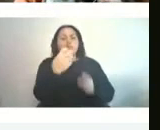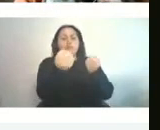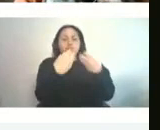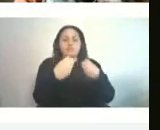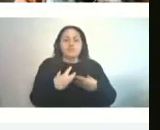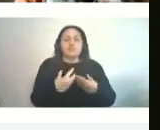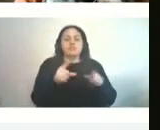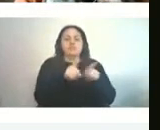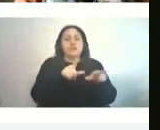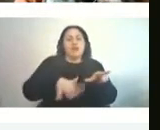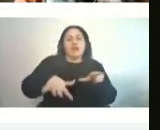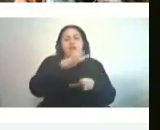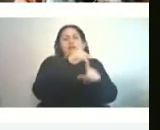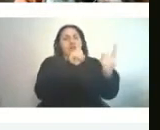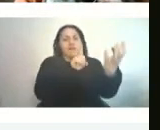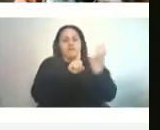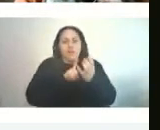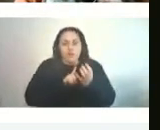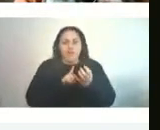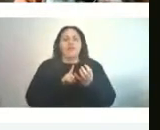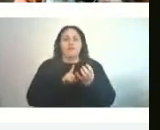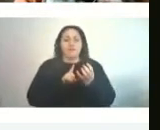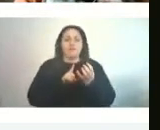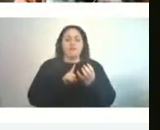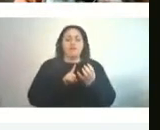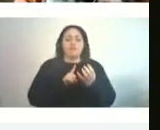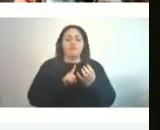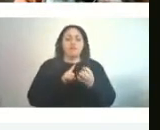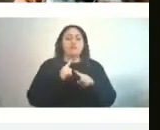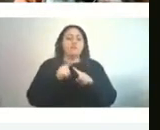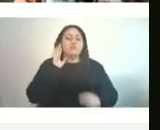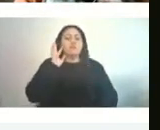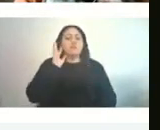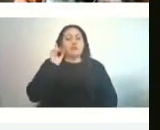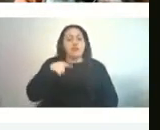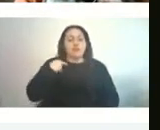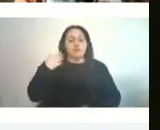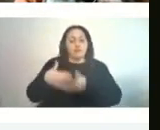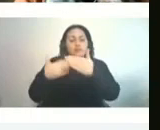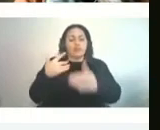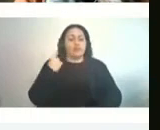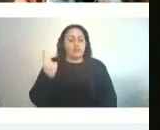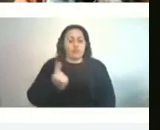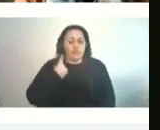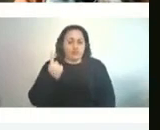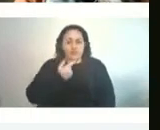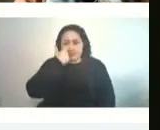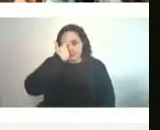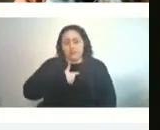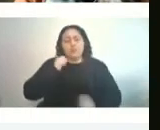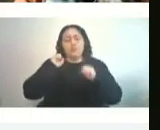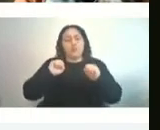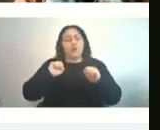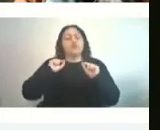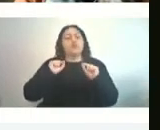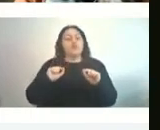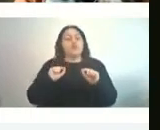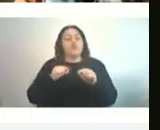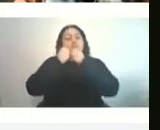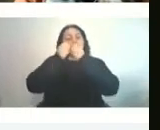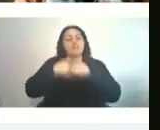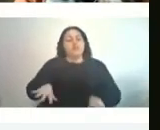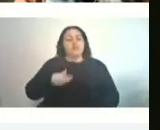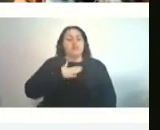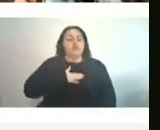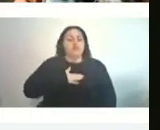pelo meio, que de outra maneira, quando solitário, né? Se é um processo muito solitário, ele pode acabar aniquilando o